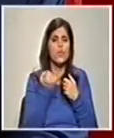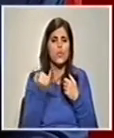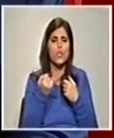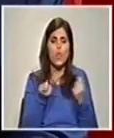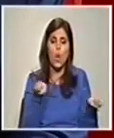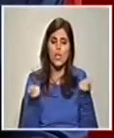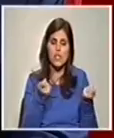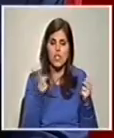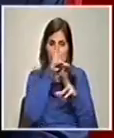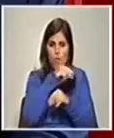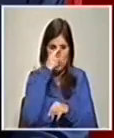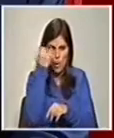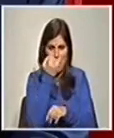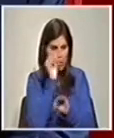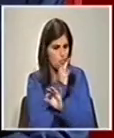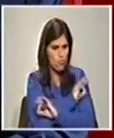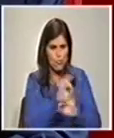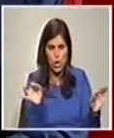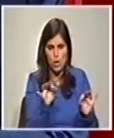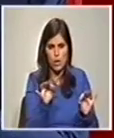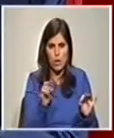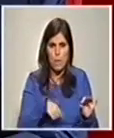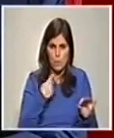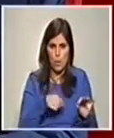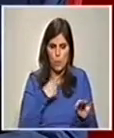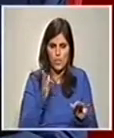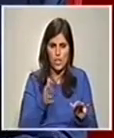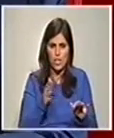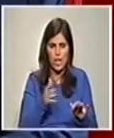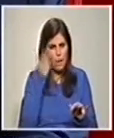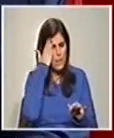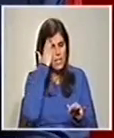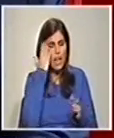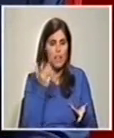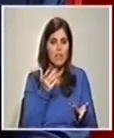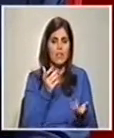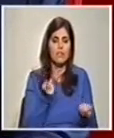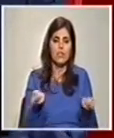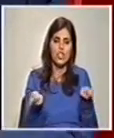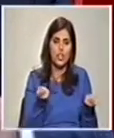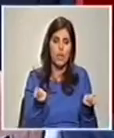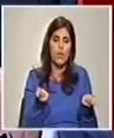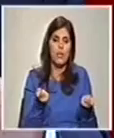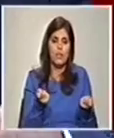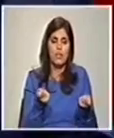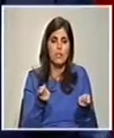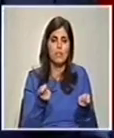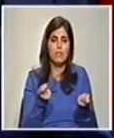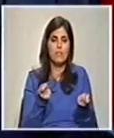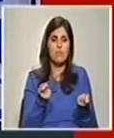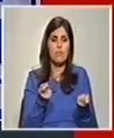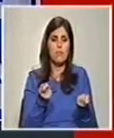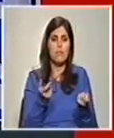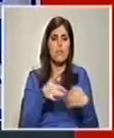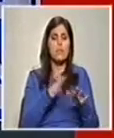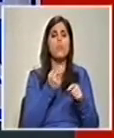e com ideias ótimas, com elas próprias também já com uma certa capacidade de gestão, portanto... Mas porquê? Mais abertas a fazer diferente, é